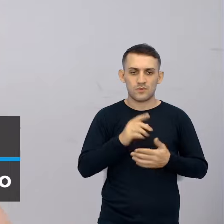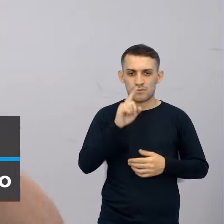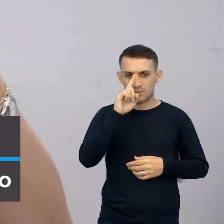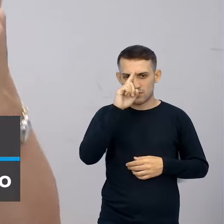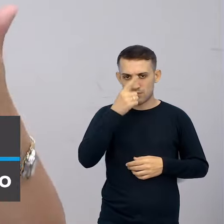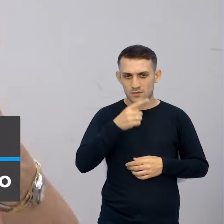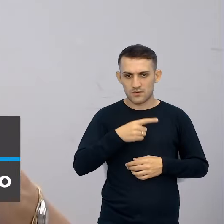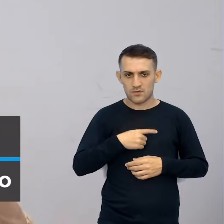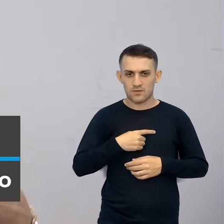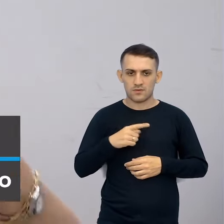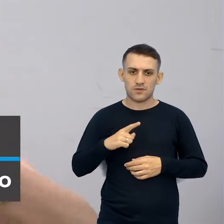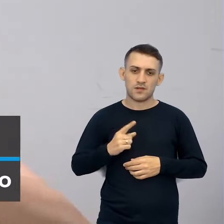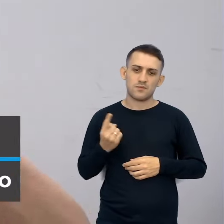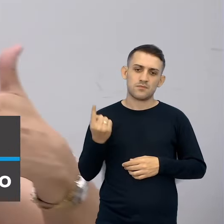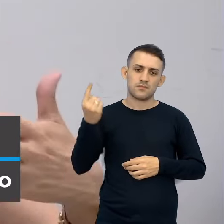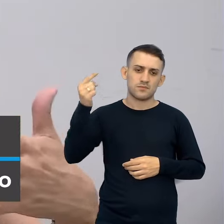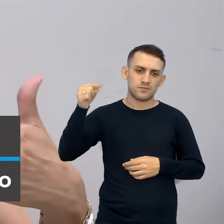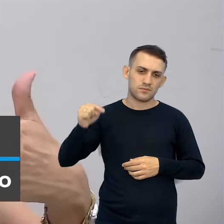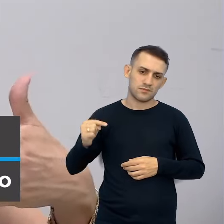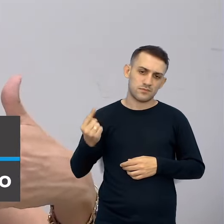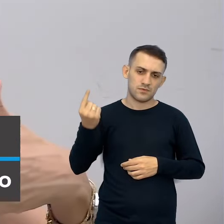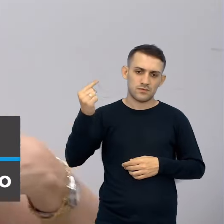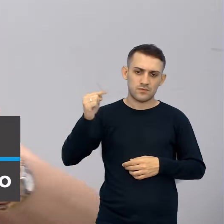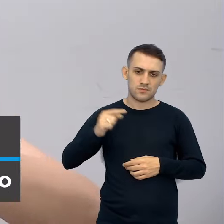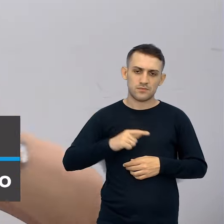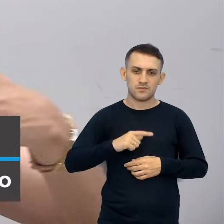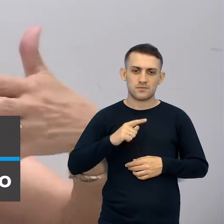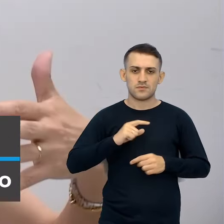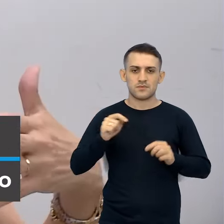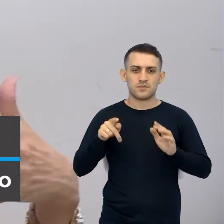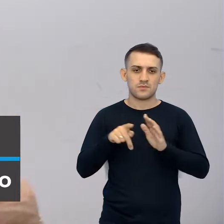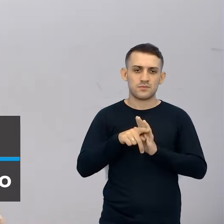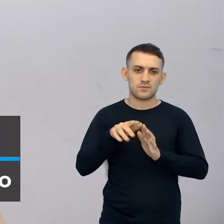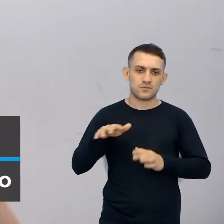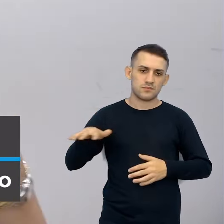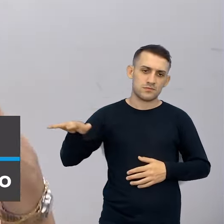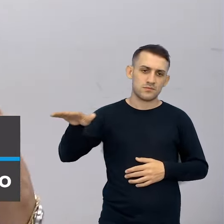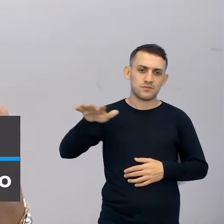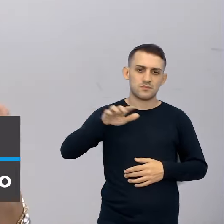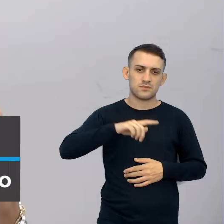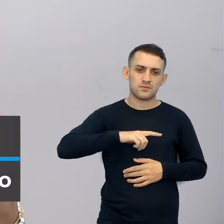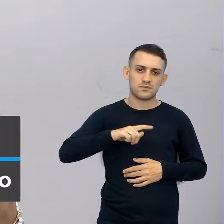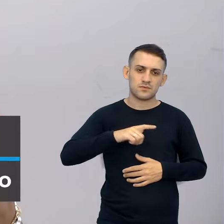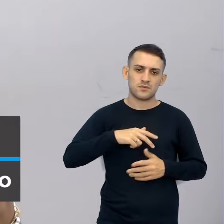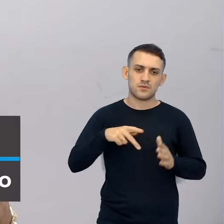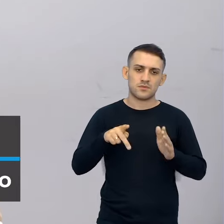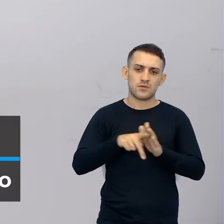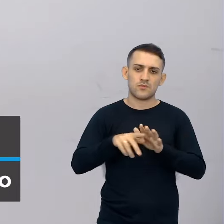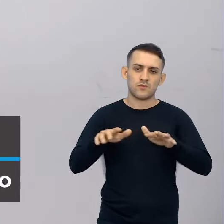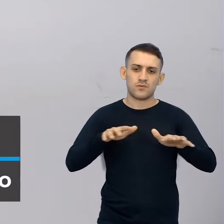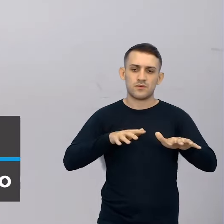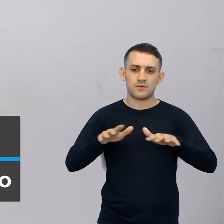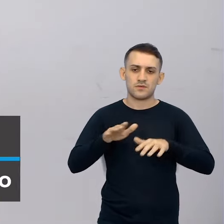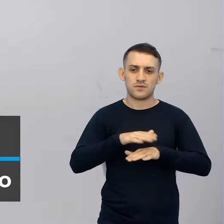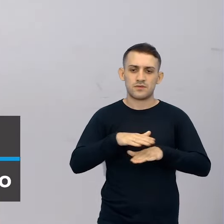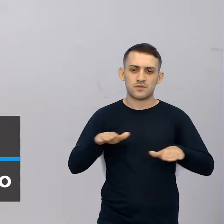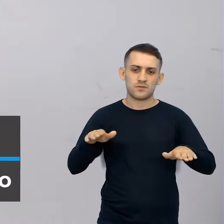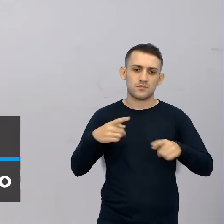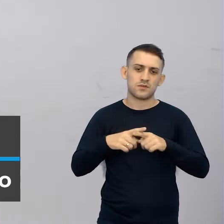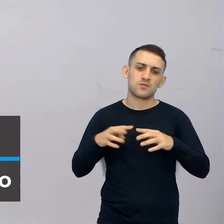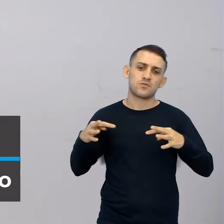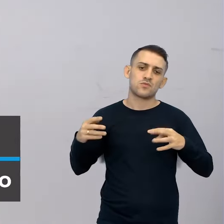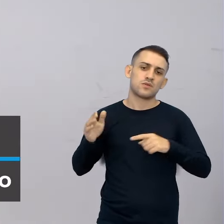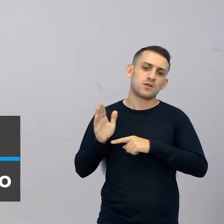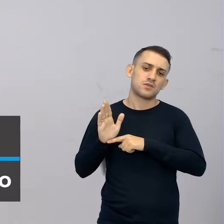para a direita, 2 para cima, 2 para baixo, eu estou trabalhando a questão espacial, a questão motora dessa criança, que tudo isso ajuda no